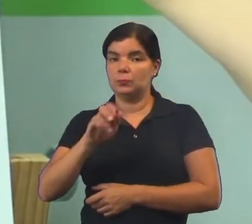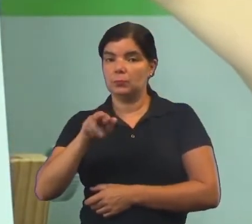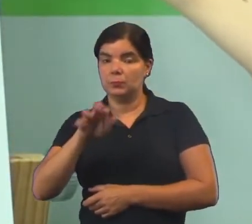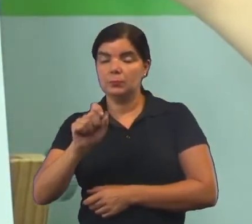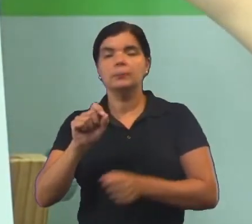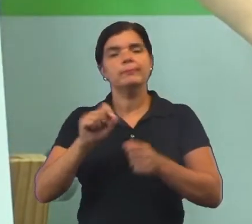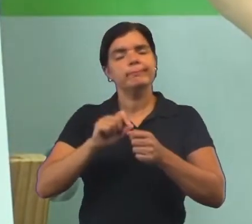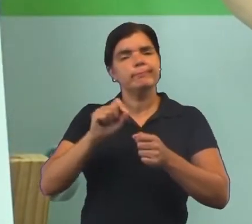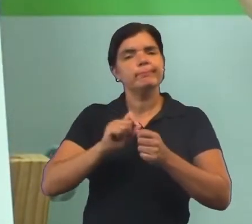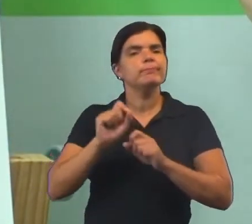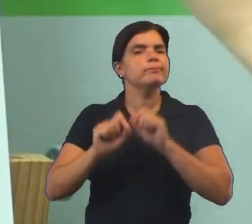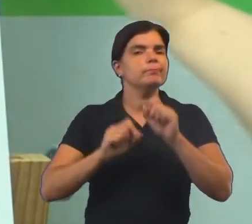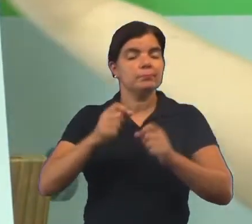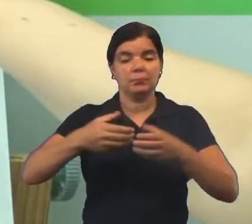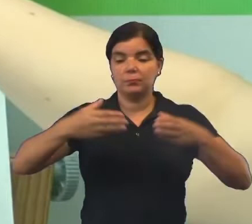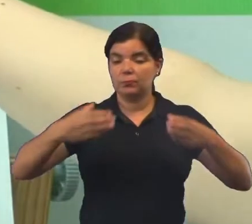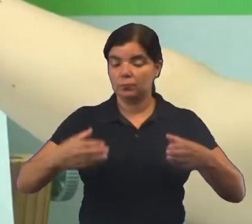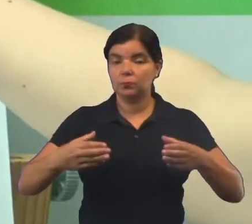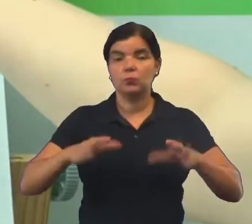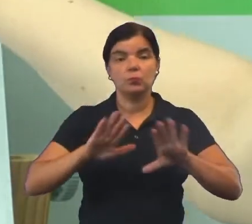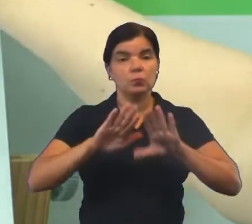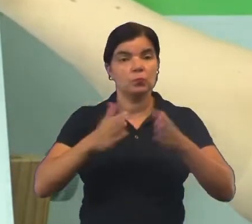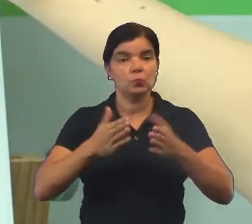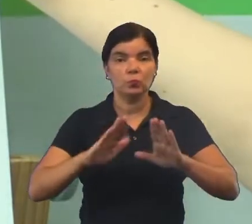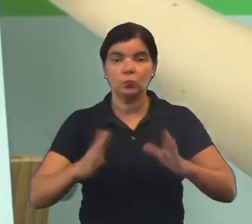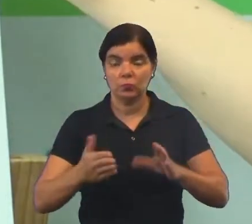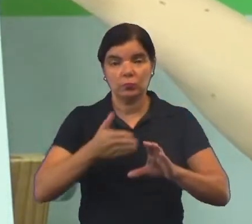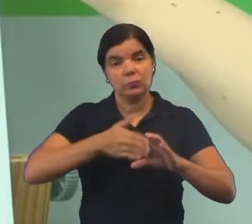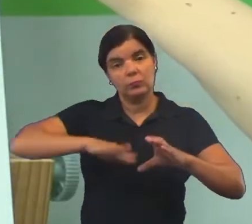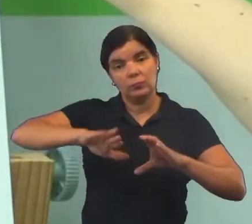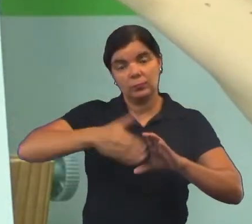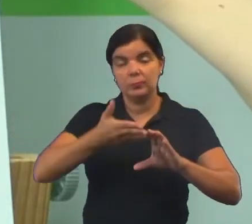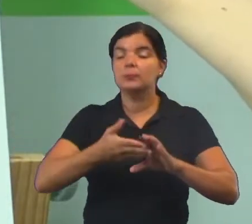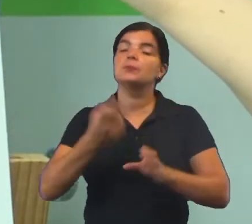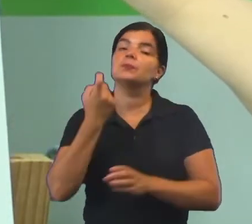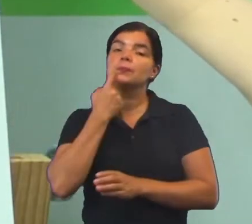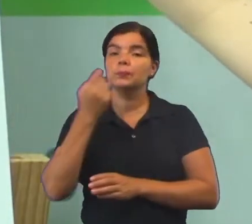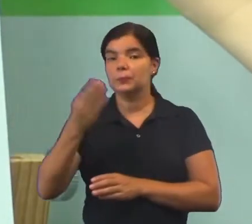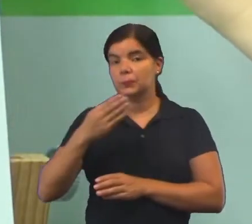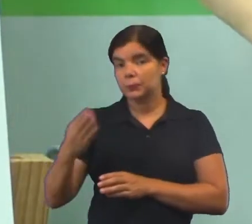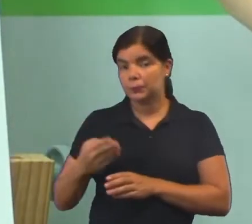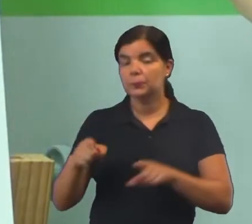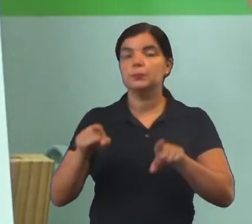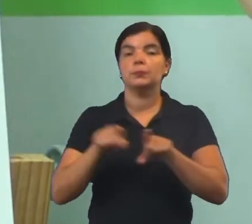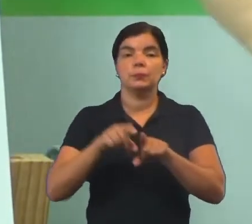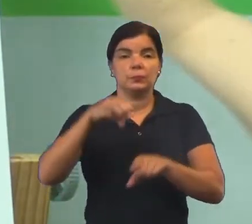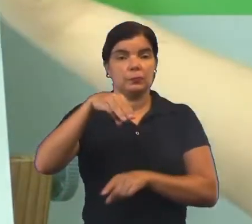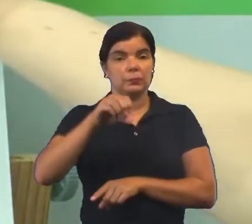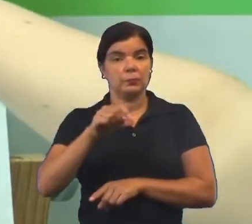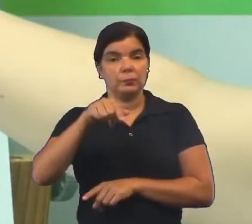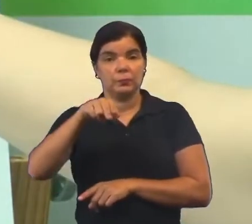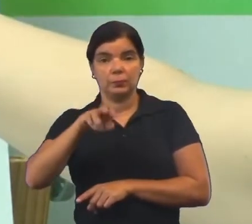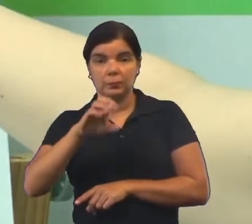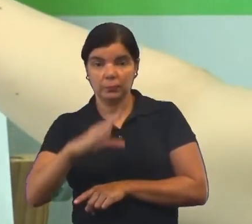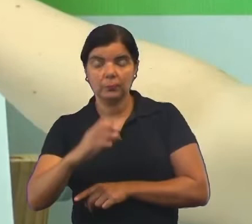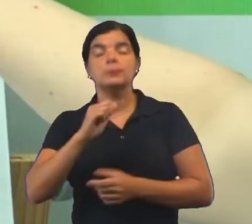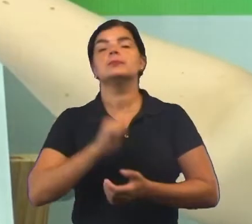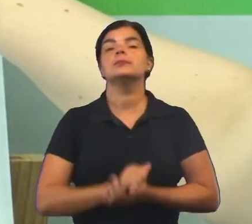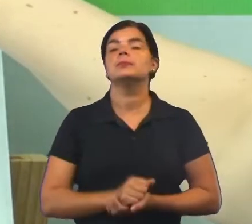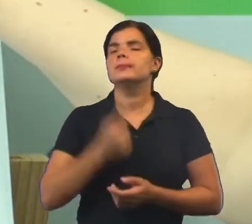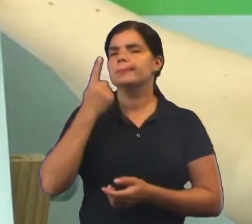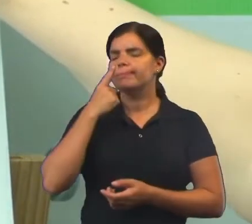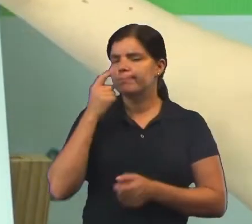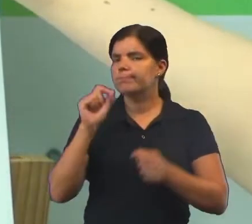as panelas de barro em que são feitas as moquecas e tortas capixabas. As panelas são feitas